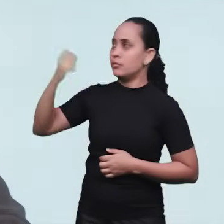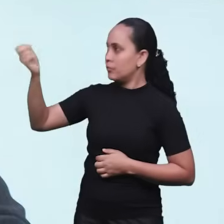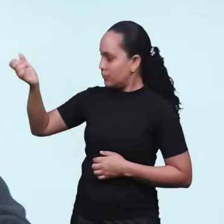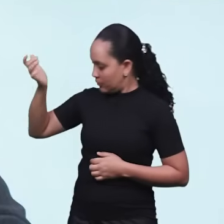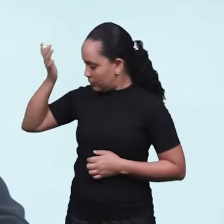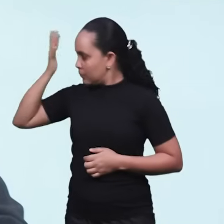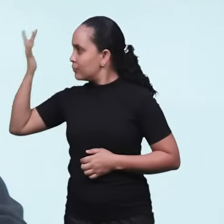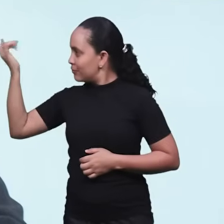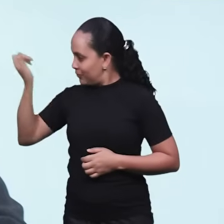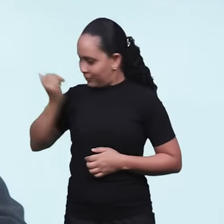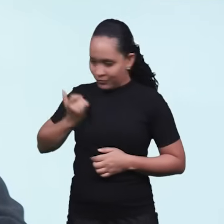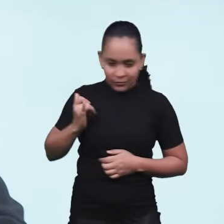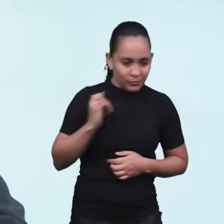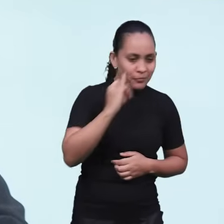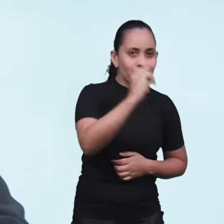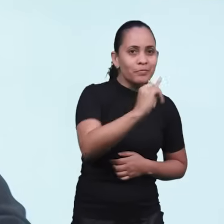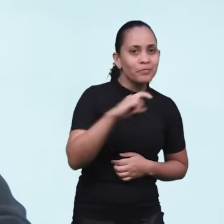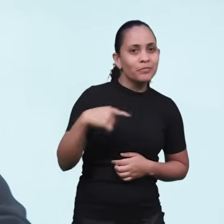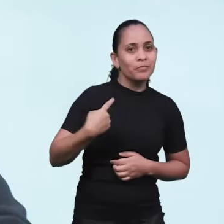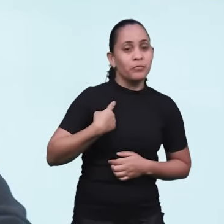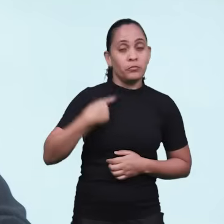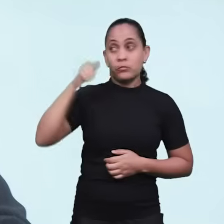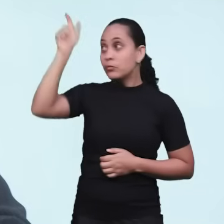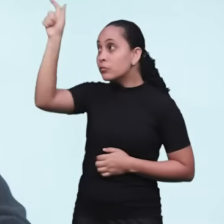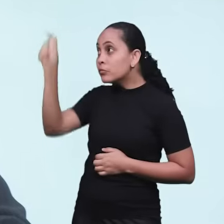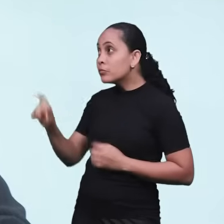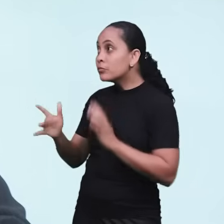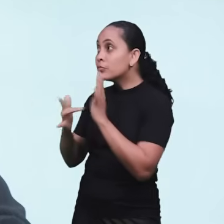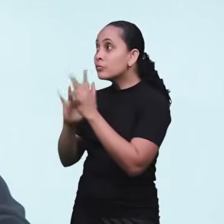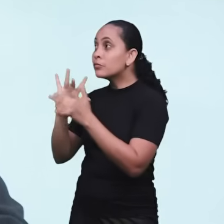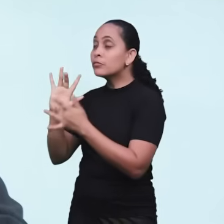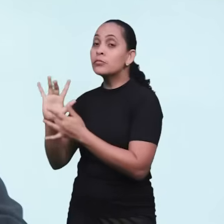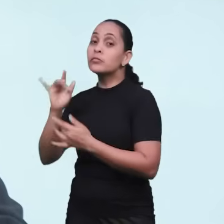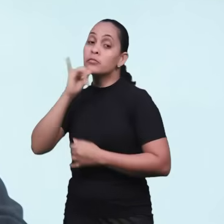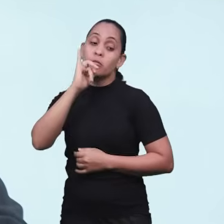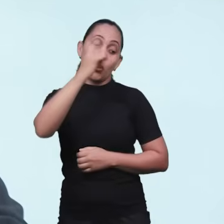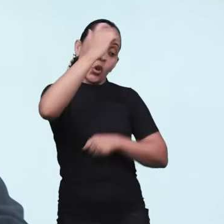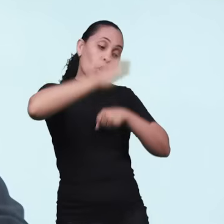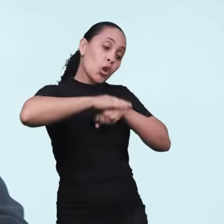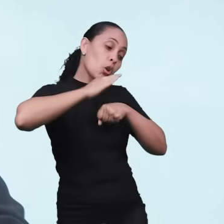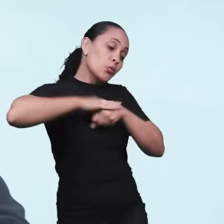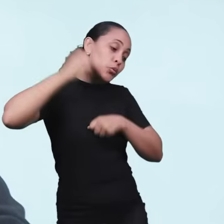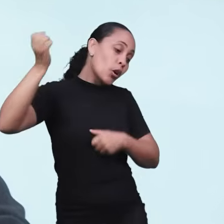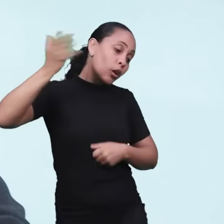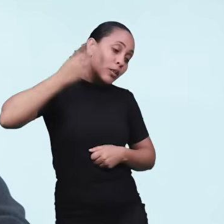somos transmissores da luz. Então, quando Cristo declarou ser a luz do mundo,